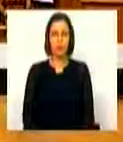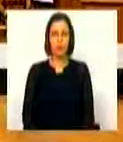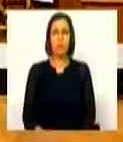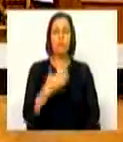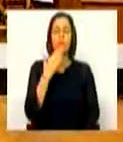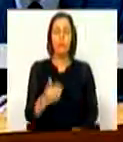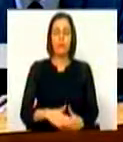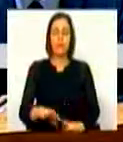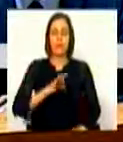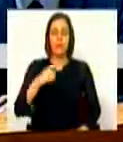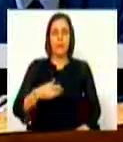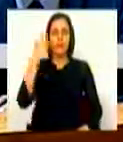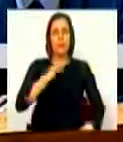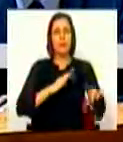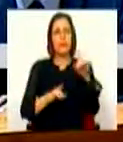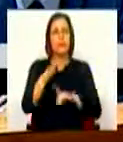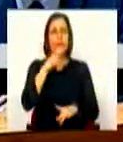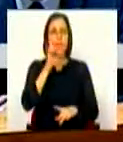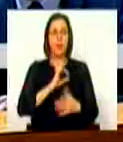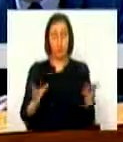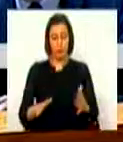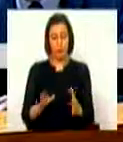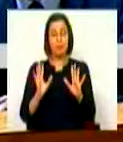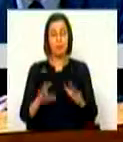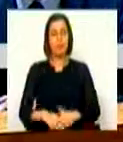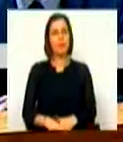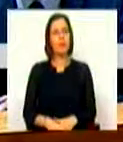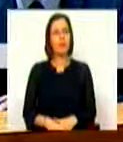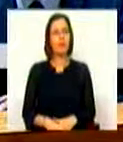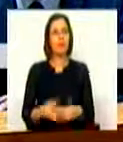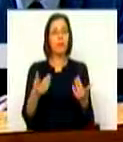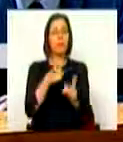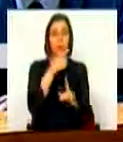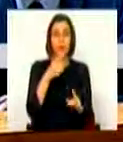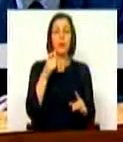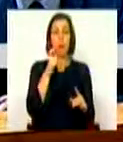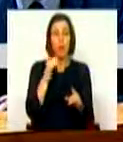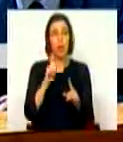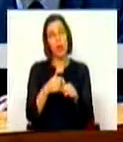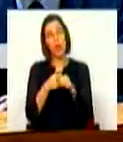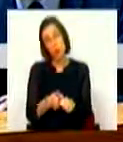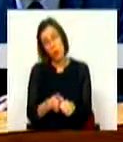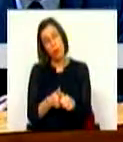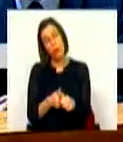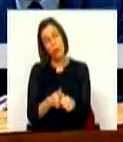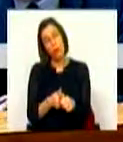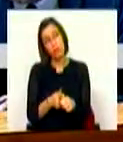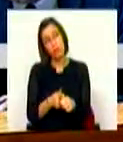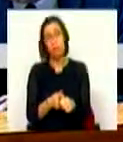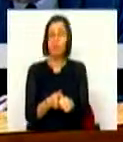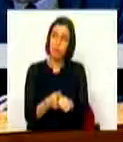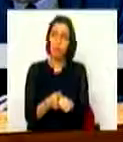Muito obrigado, Sr. Presidente, Sra. Deputada. Acerca de promessas que não se cumprem